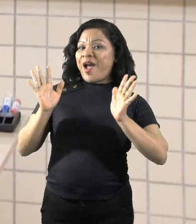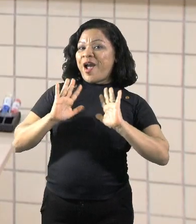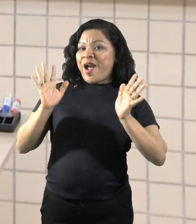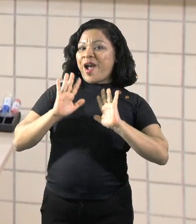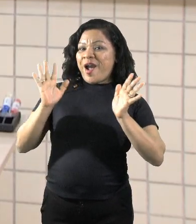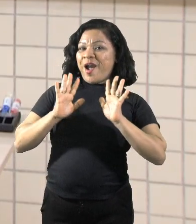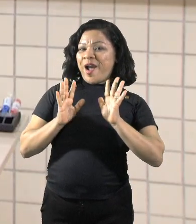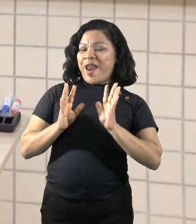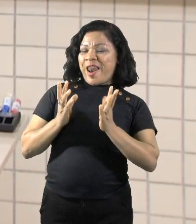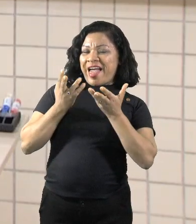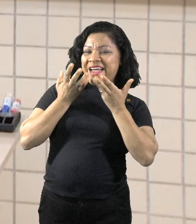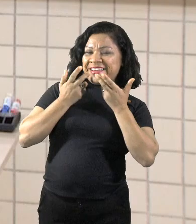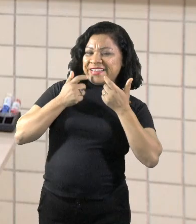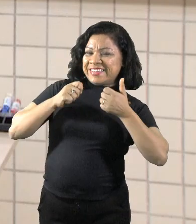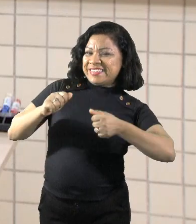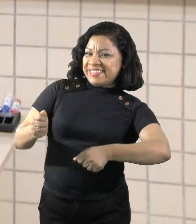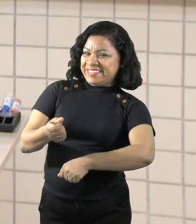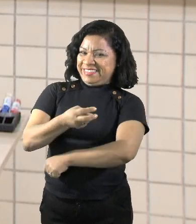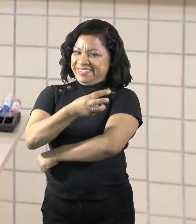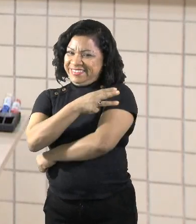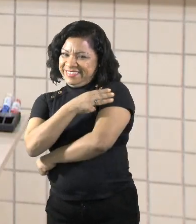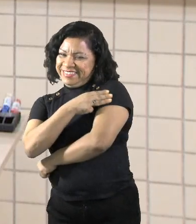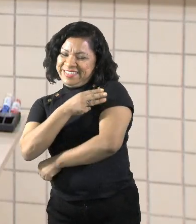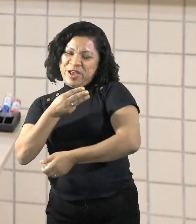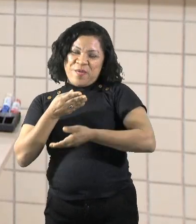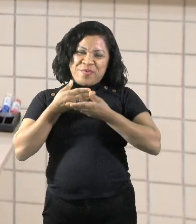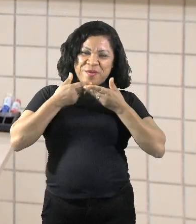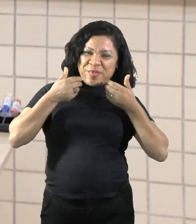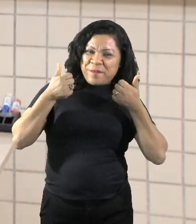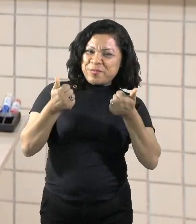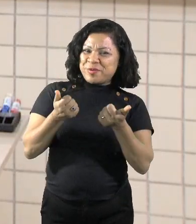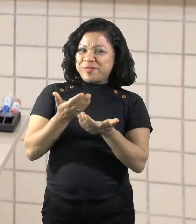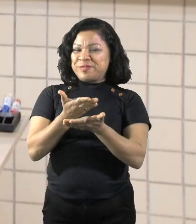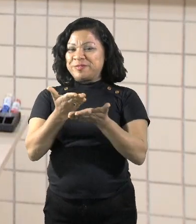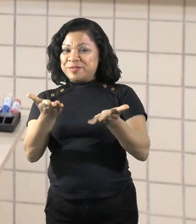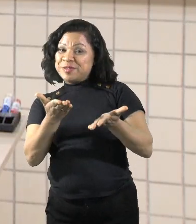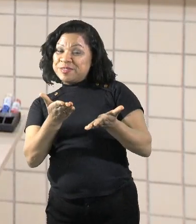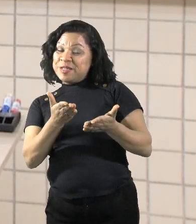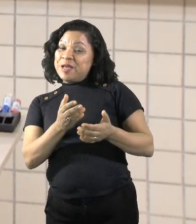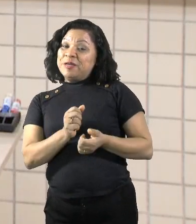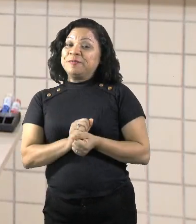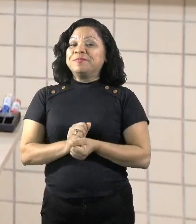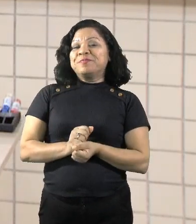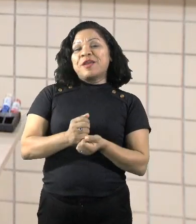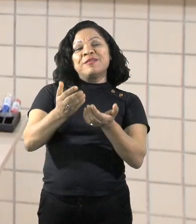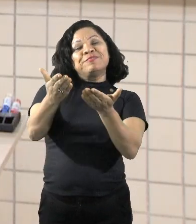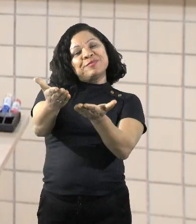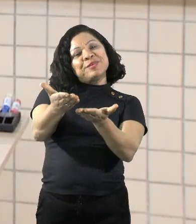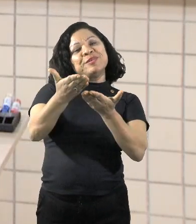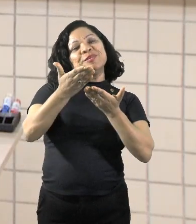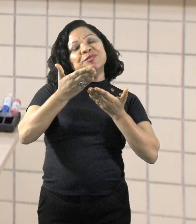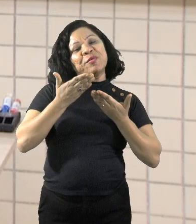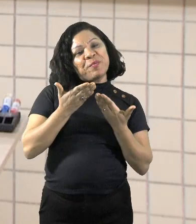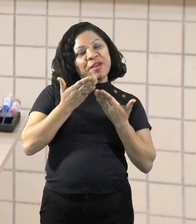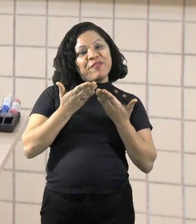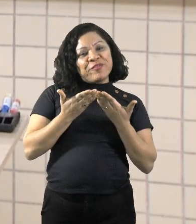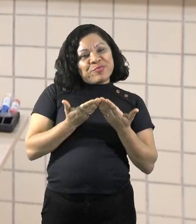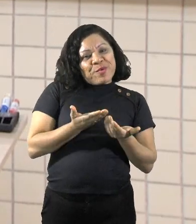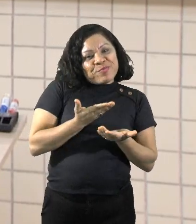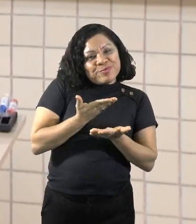brilhantes do terceiro ano, tudo bem com vocês? Espero que sim. Sejam bem-vindos ao nosso canal de